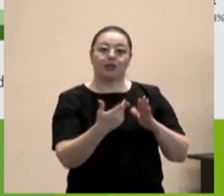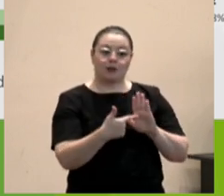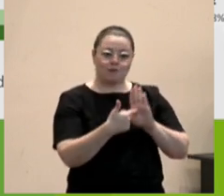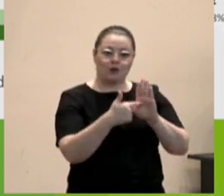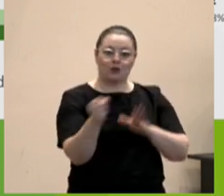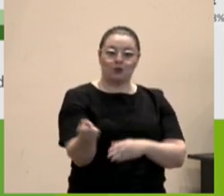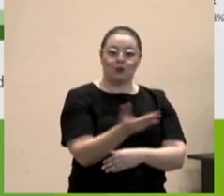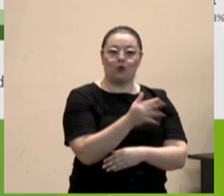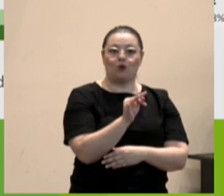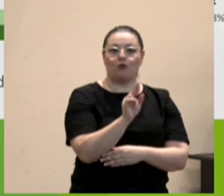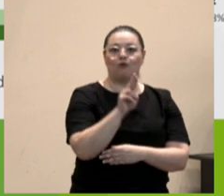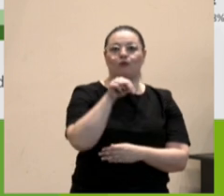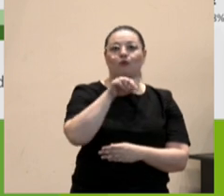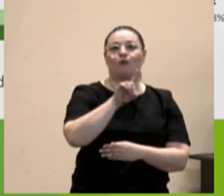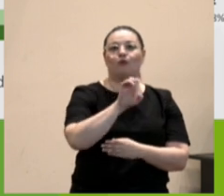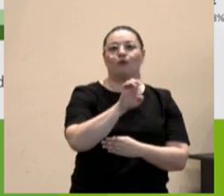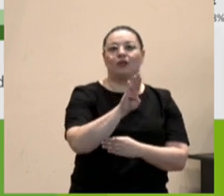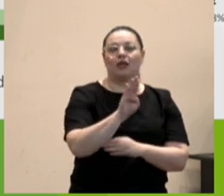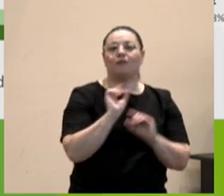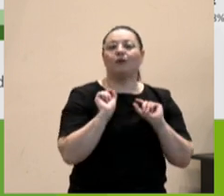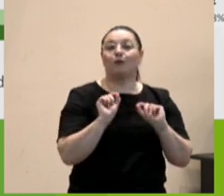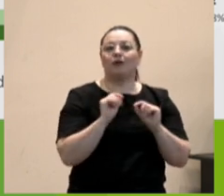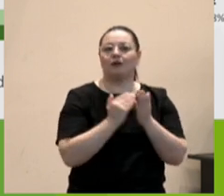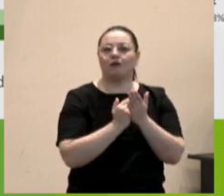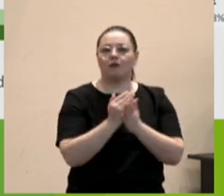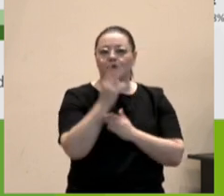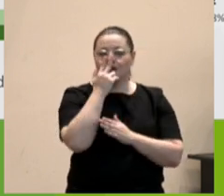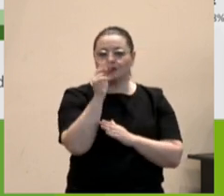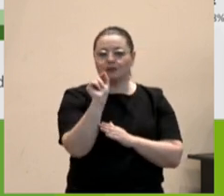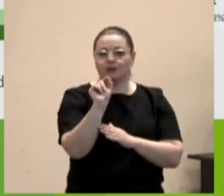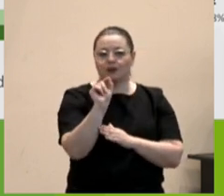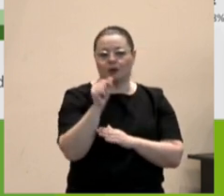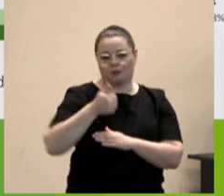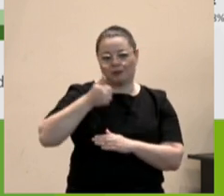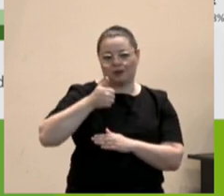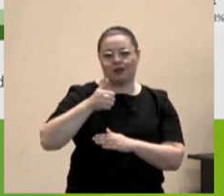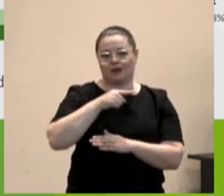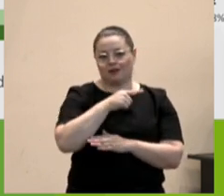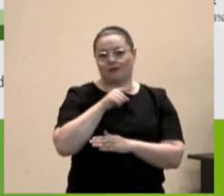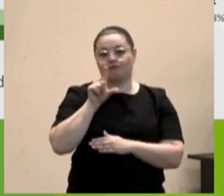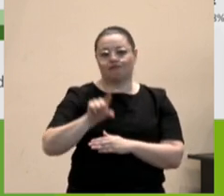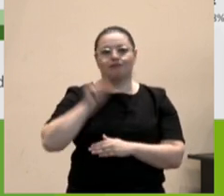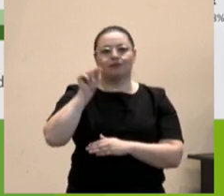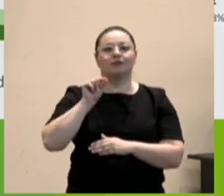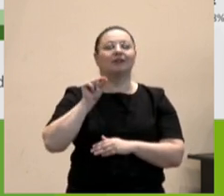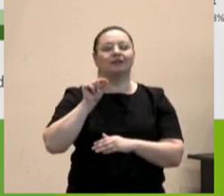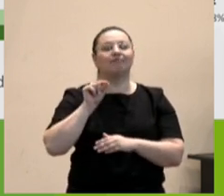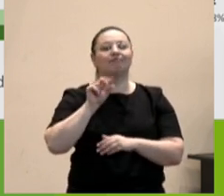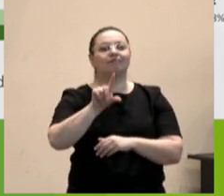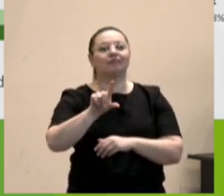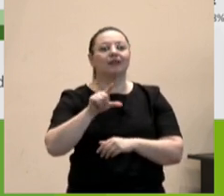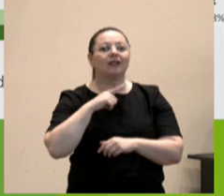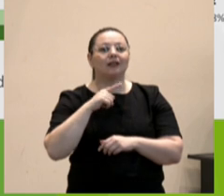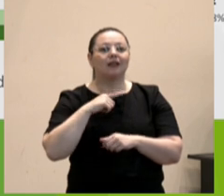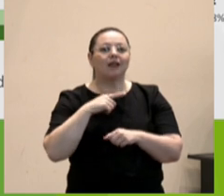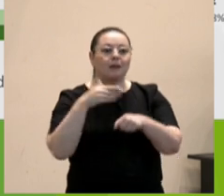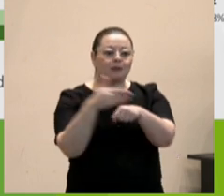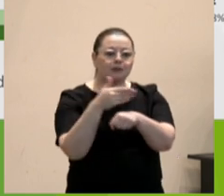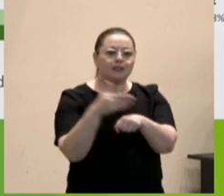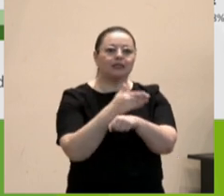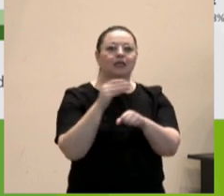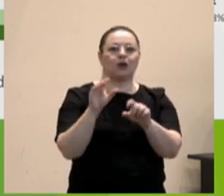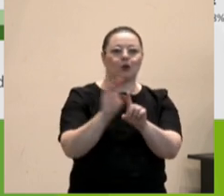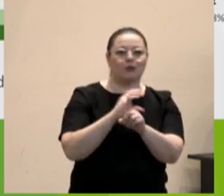Fundeb, começa a ter um aumento de 17, que é o primeiro item, processo seletivo qualificado e eleição com participação da